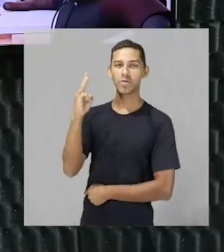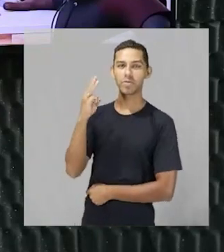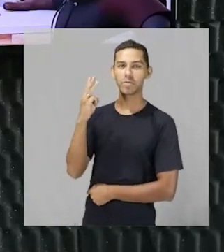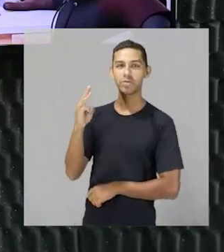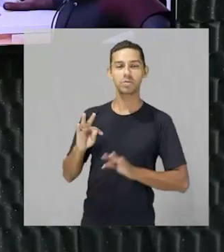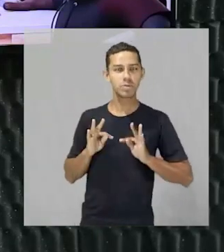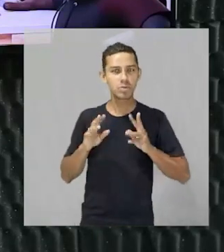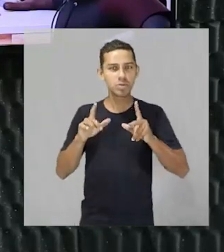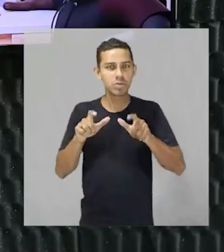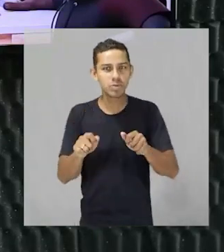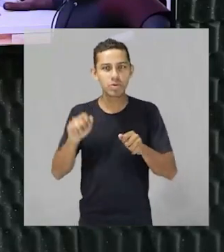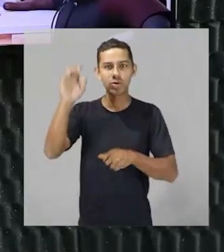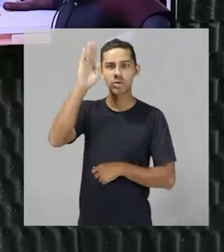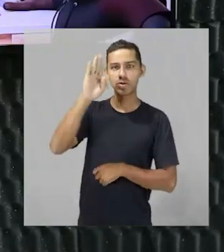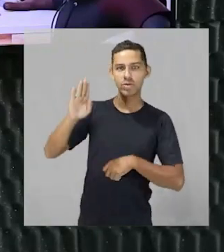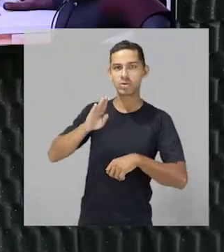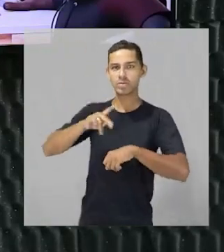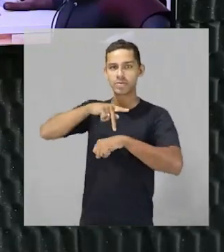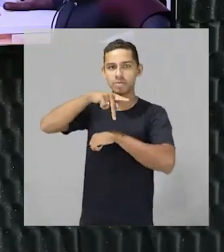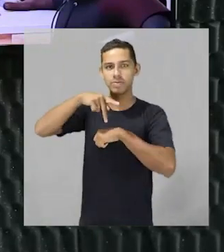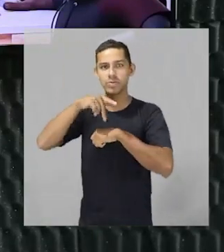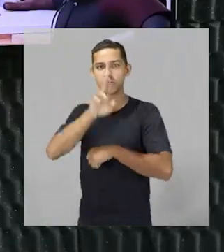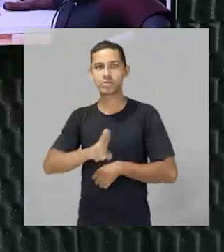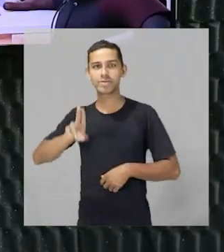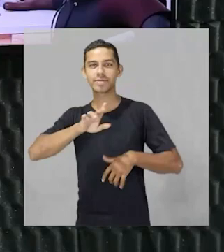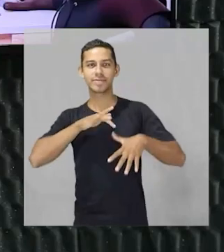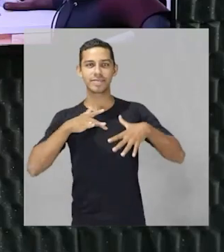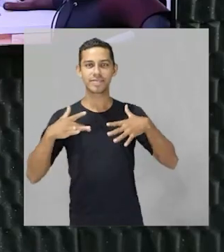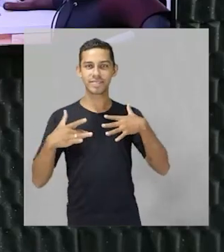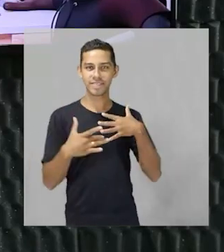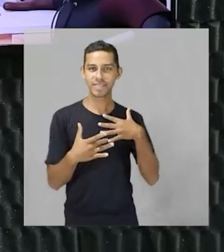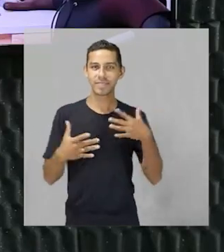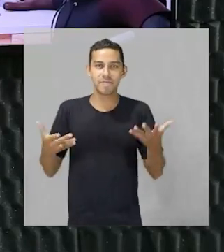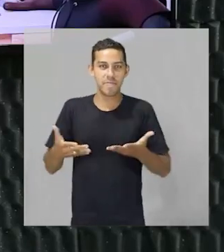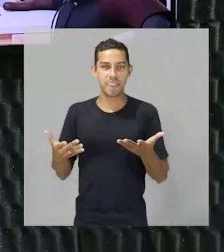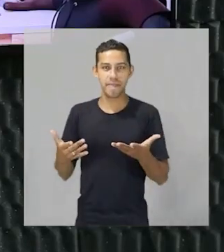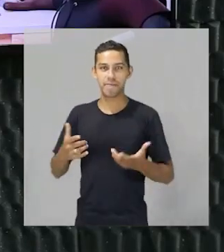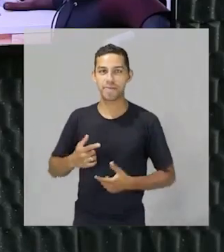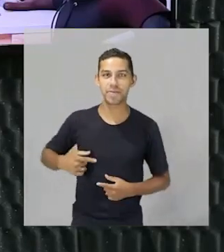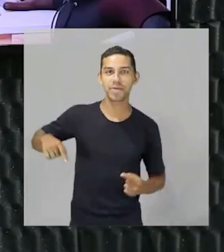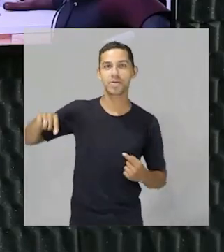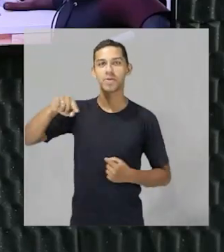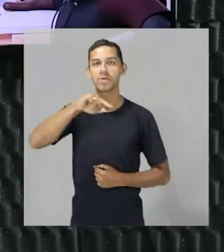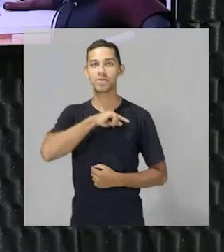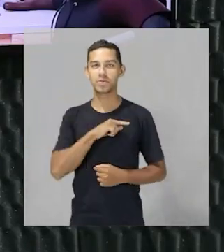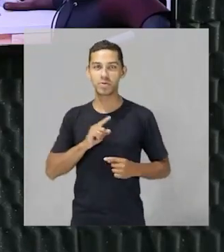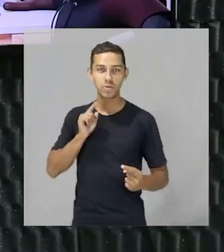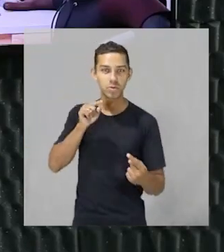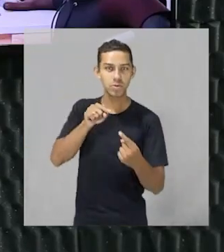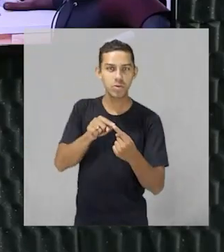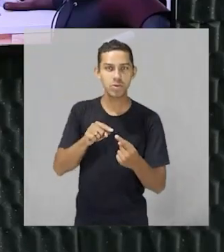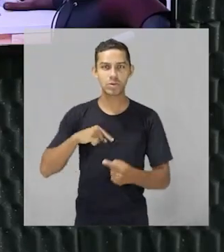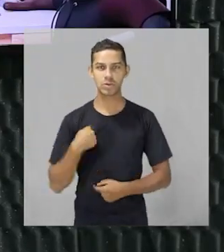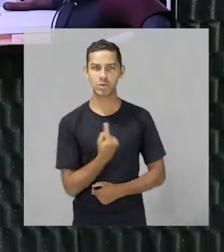Brasil, que vai estar utilizando aí as redes sociais, as diversas redes sociais, para nos alcançar, tá? Nós estamos fazendo aí uma mega revisão,